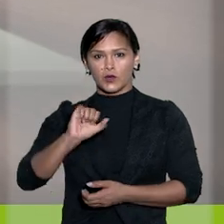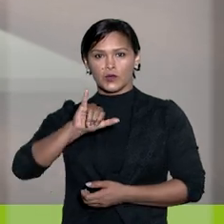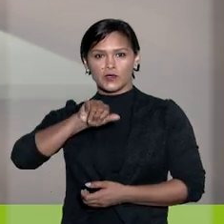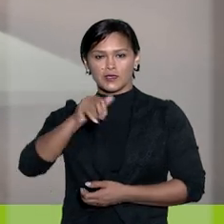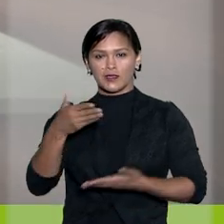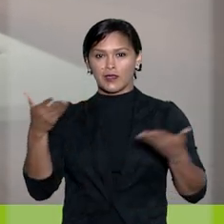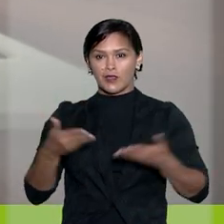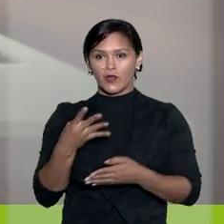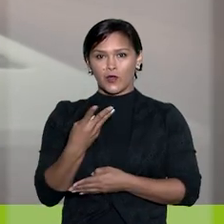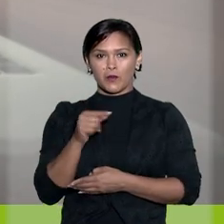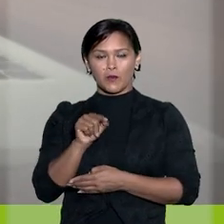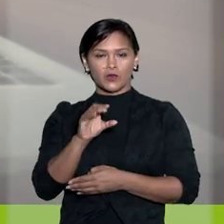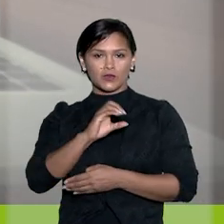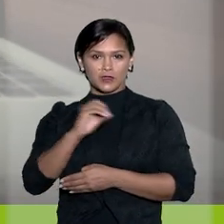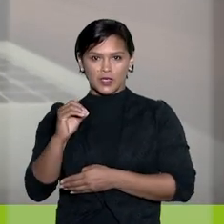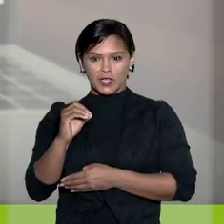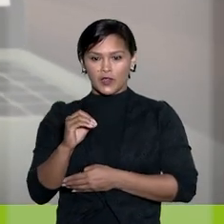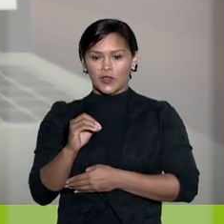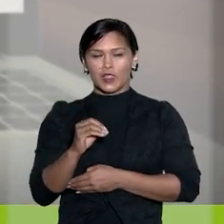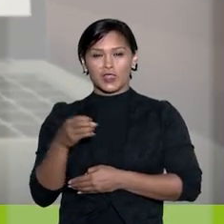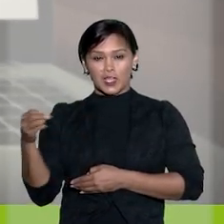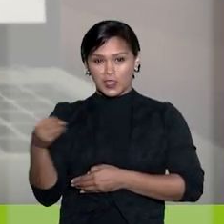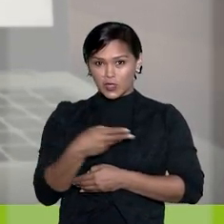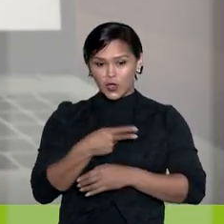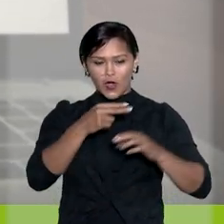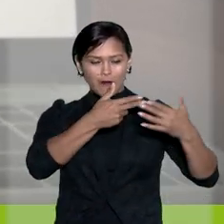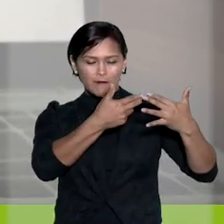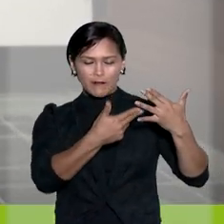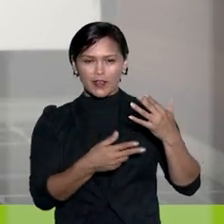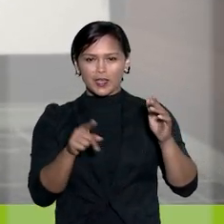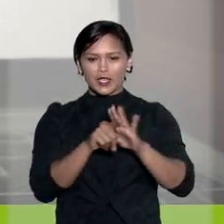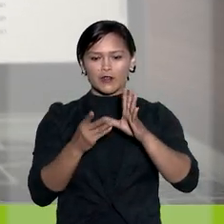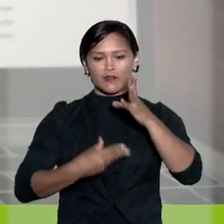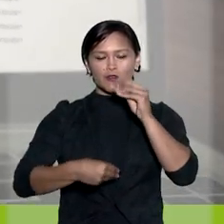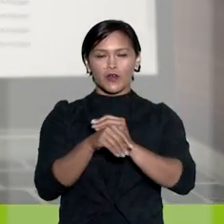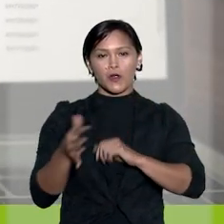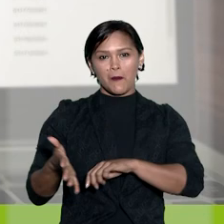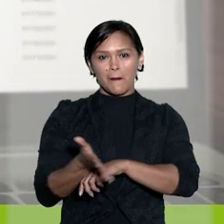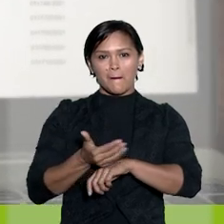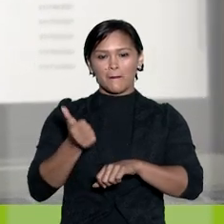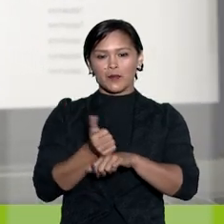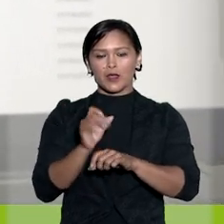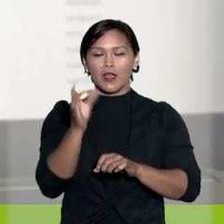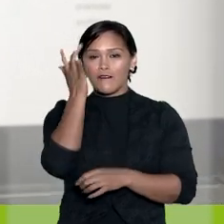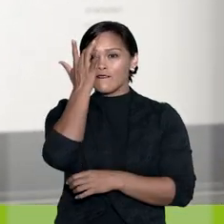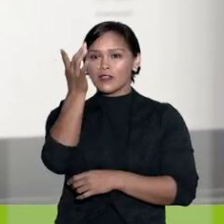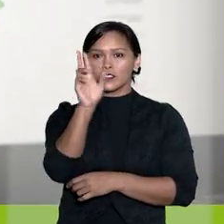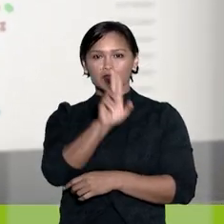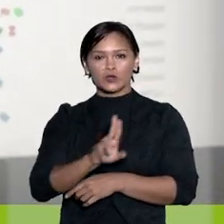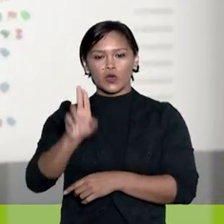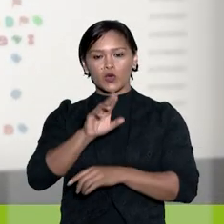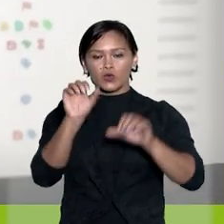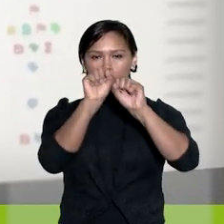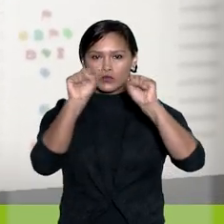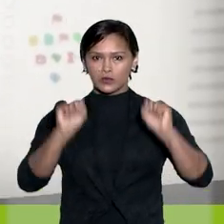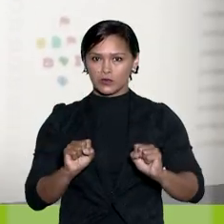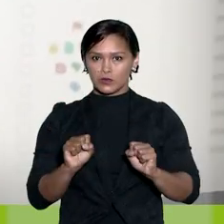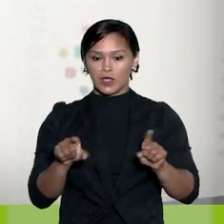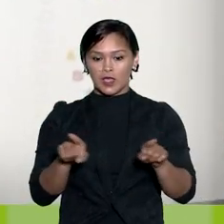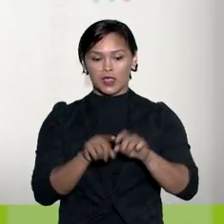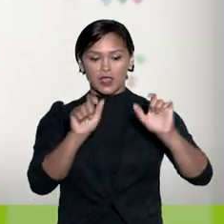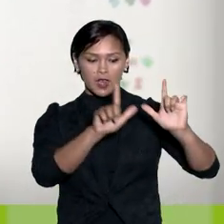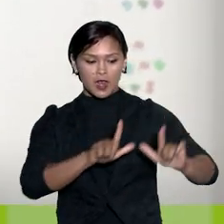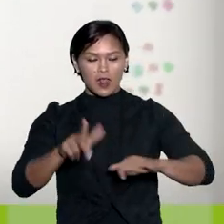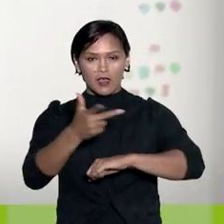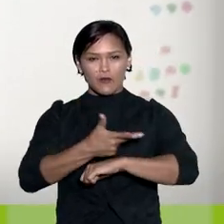O SEGA agora é 4.0. Na versão, várias ferramentas foram aprimoradas para facilitar o uso